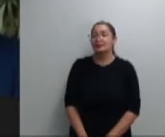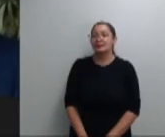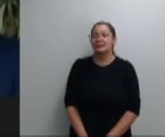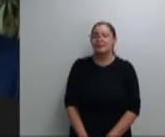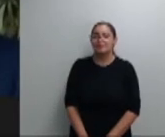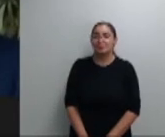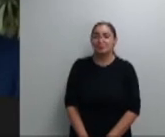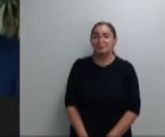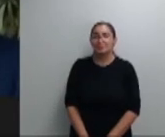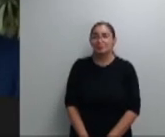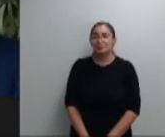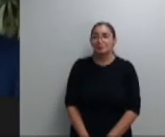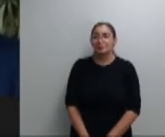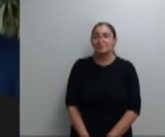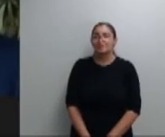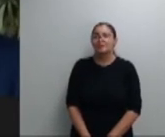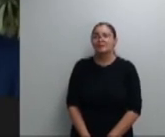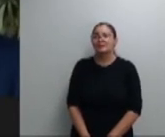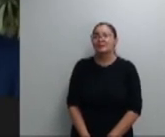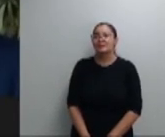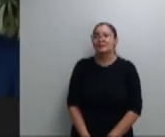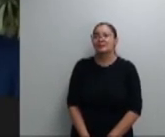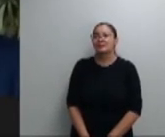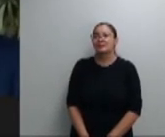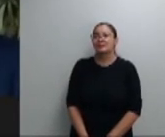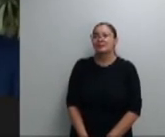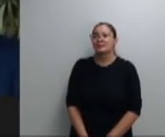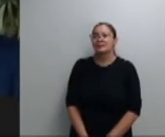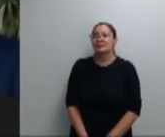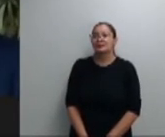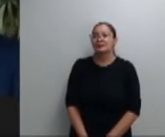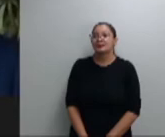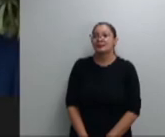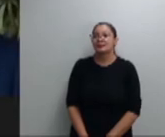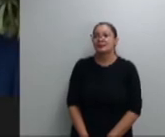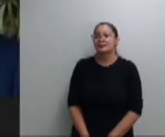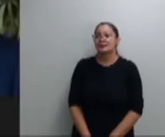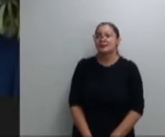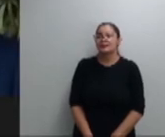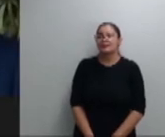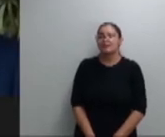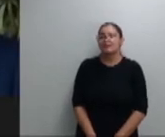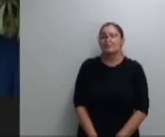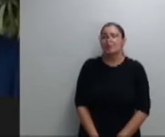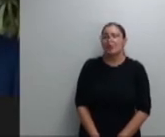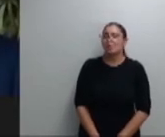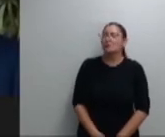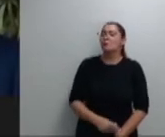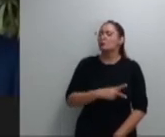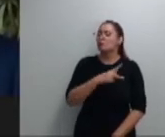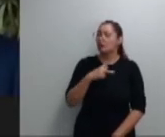presidente